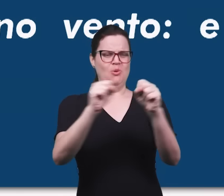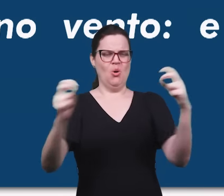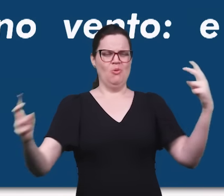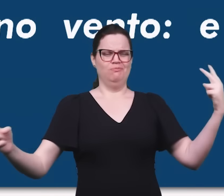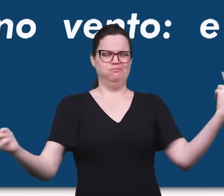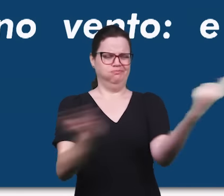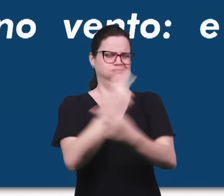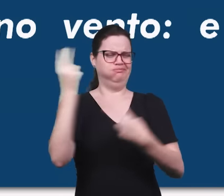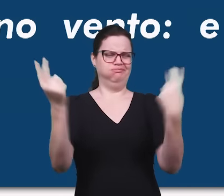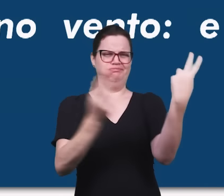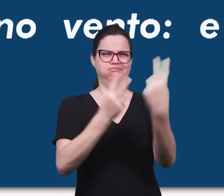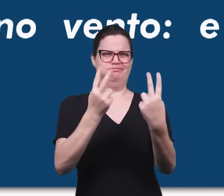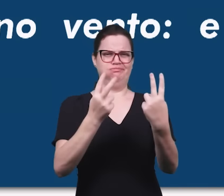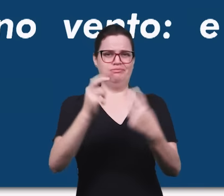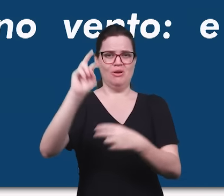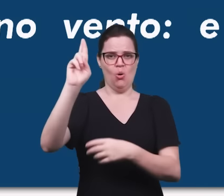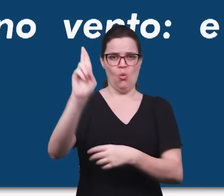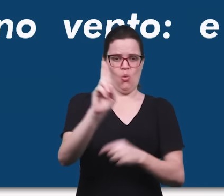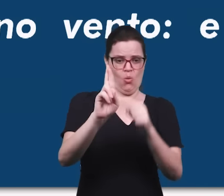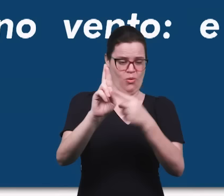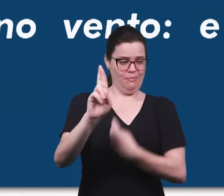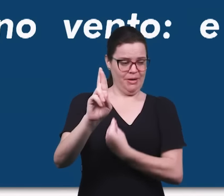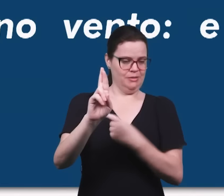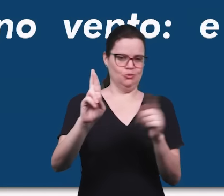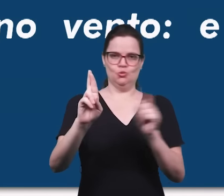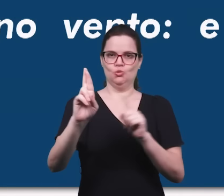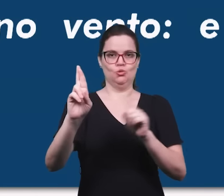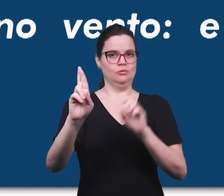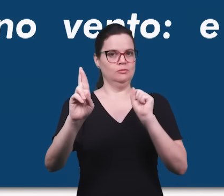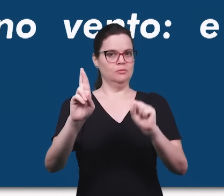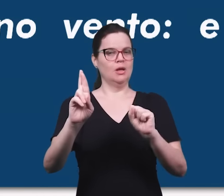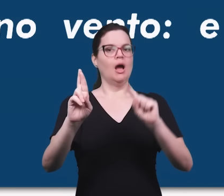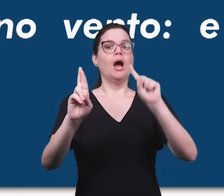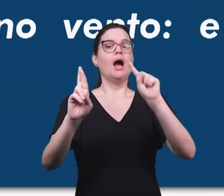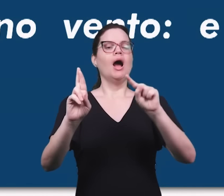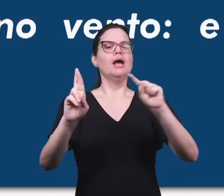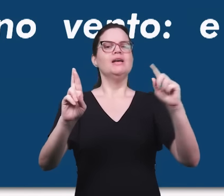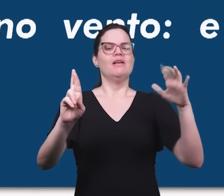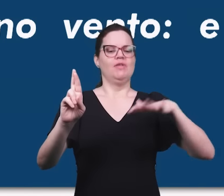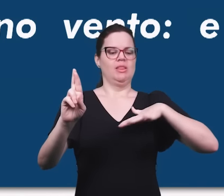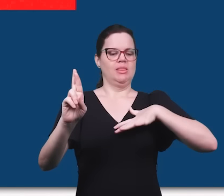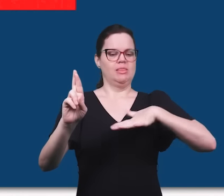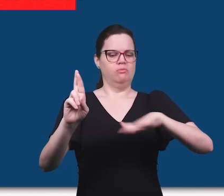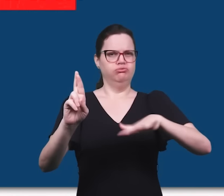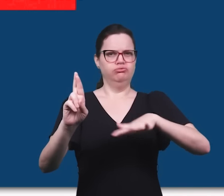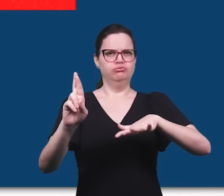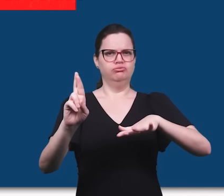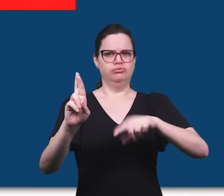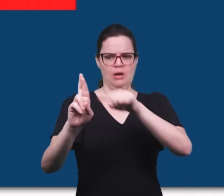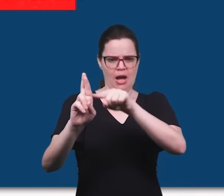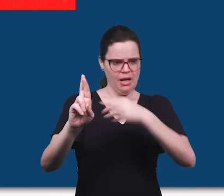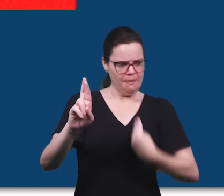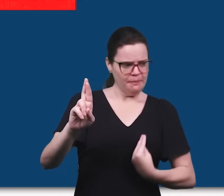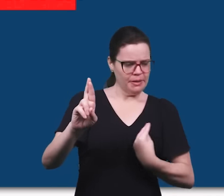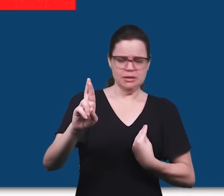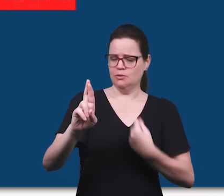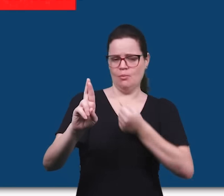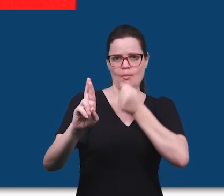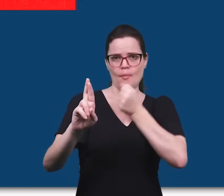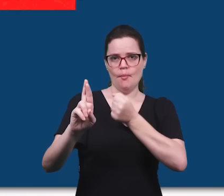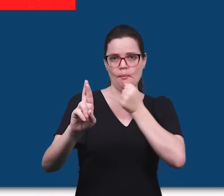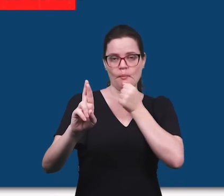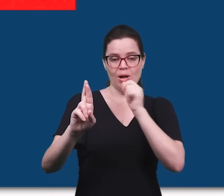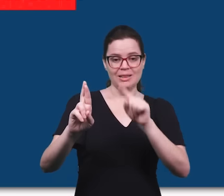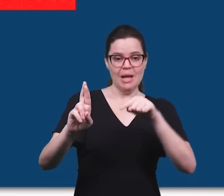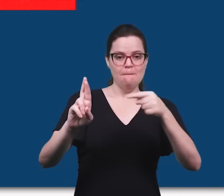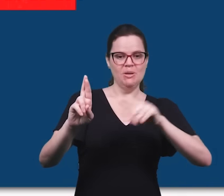Senhor. Porém o Senhor não estava no vento. E depois do vento um terremoto. Também o Senhor não estava no terremoto.